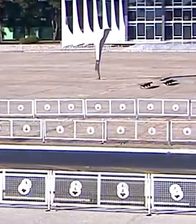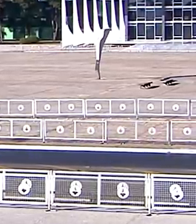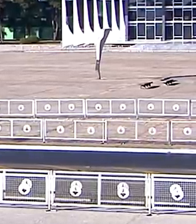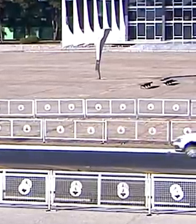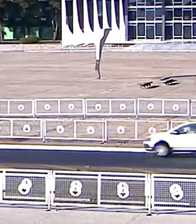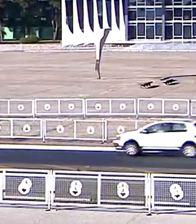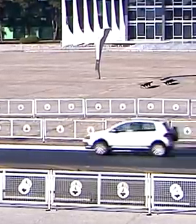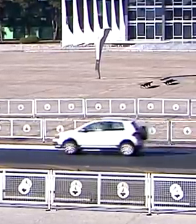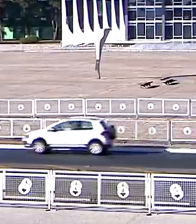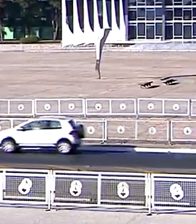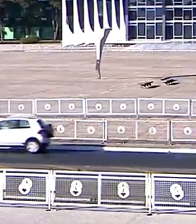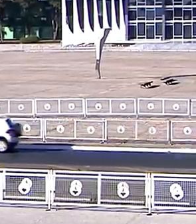Transcrição Legendas Pedro Negri